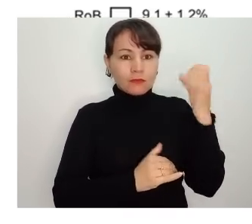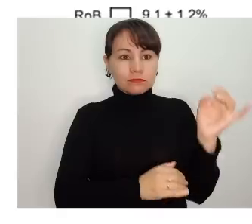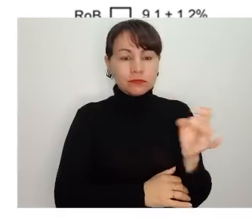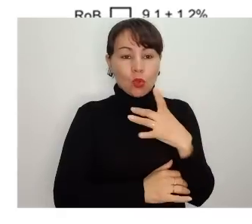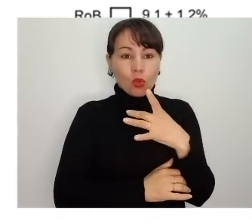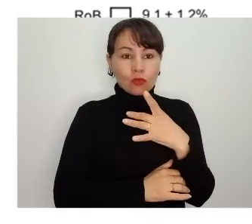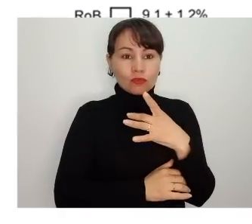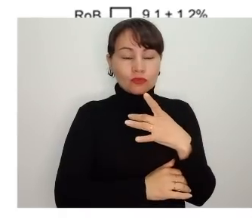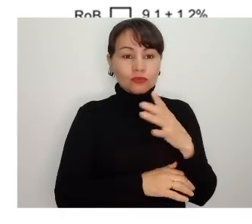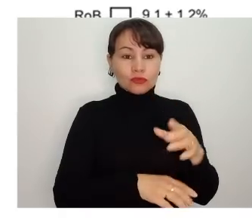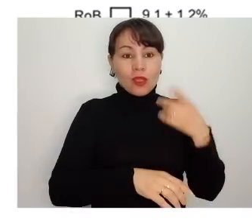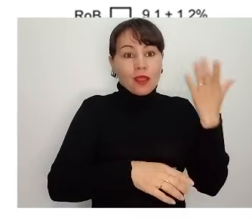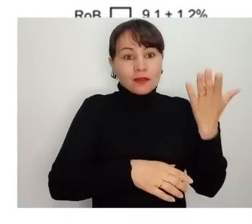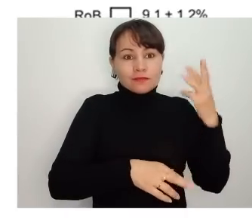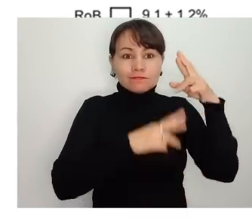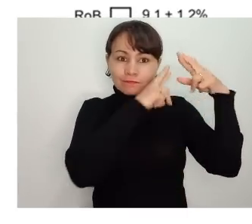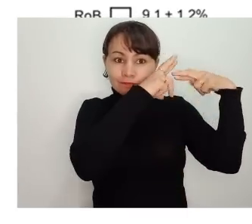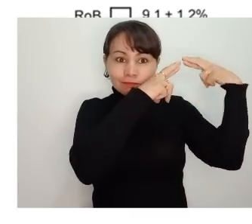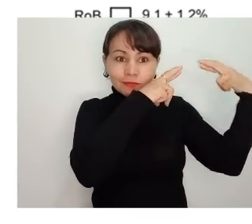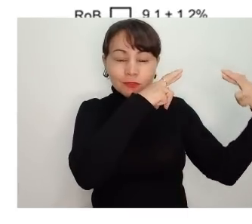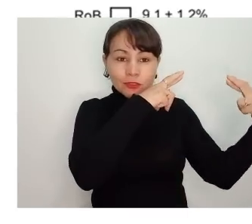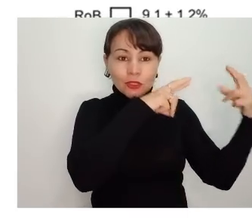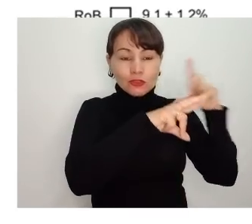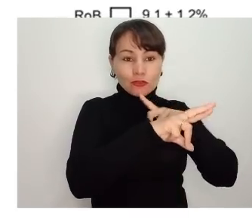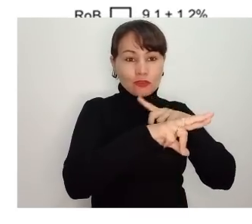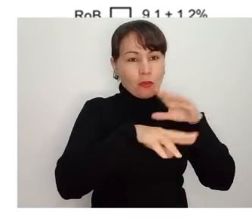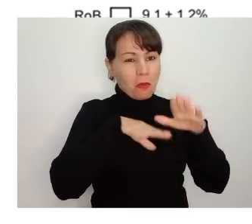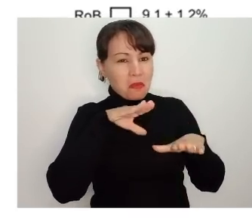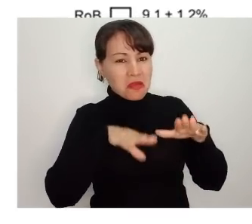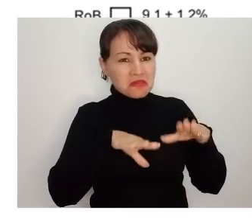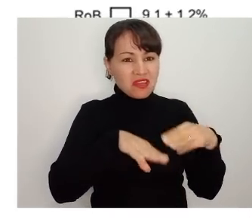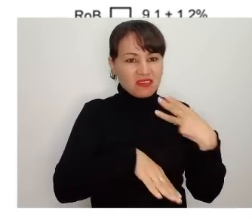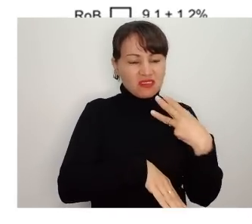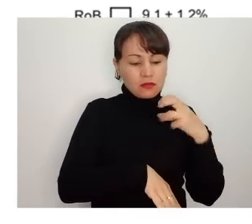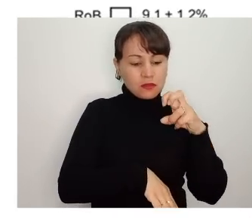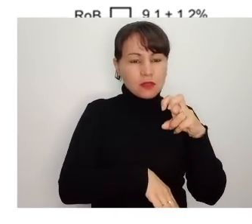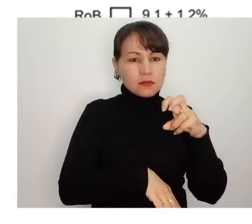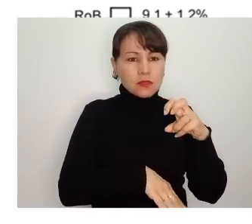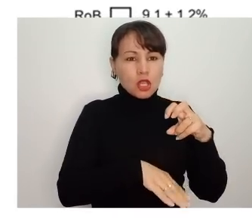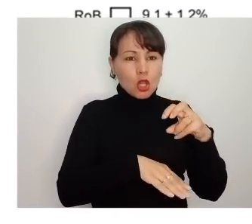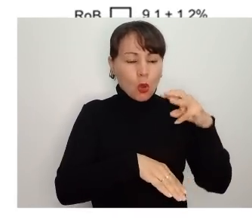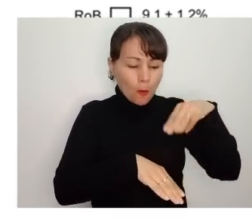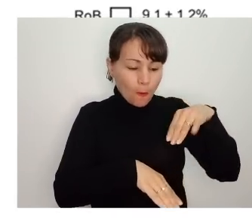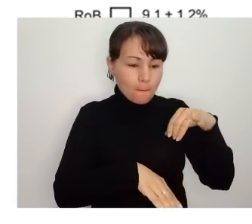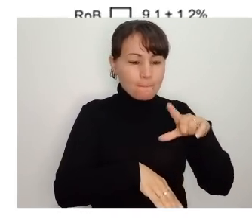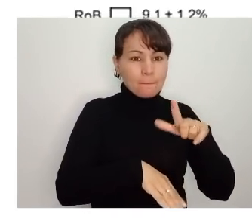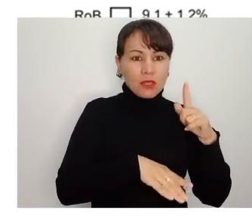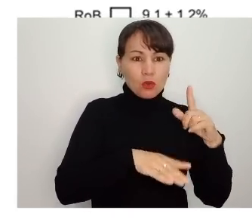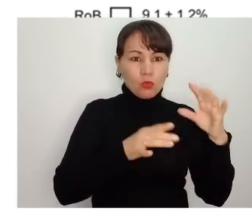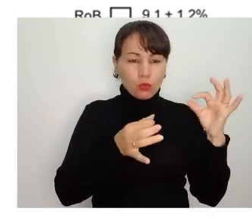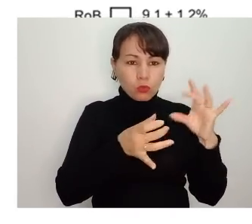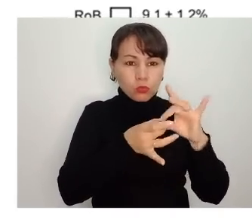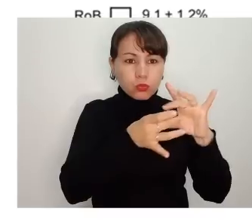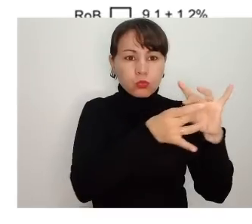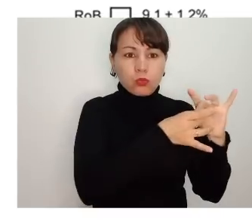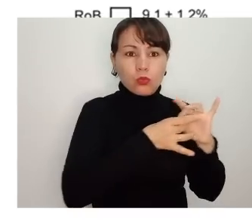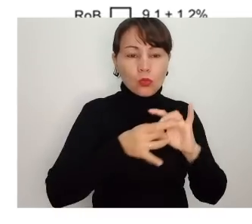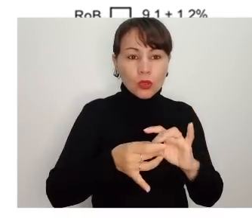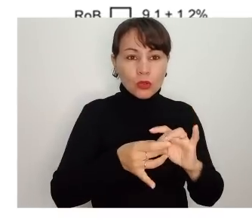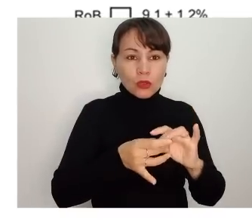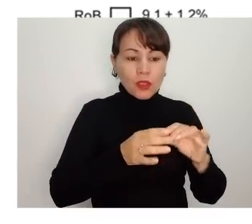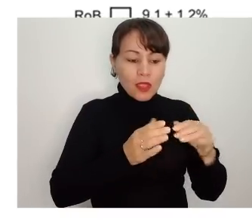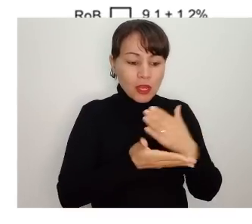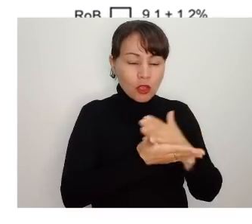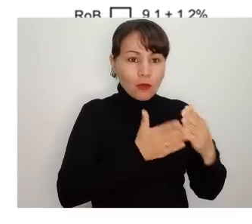é óbvio que esse mesmo neurônio, que tinha uma média de 3 a 5 mil conexões sinápticas, ele